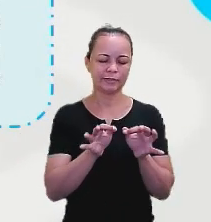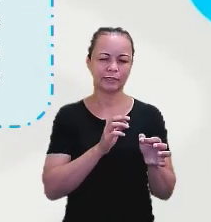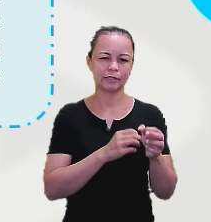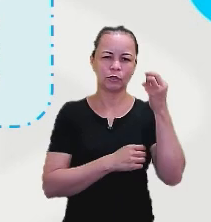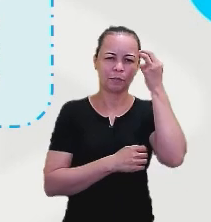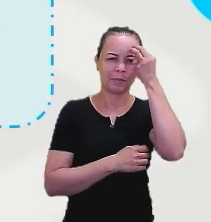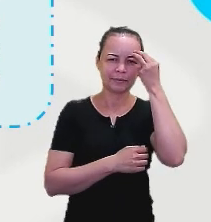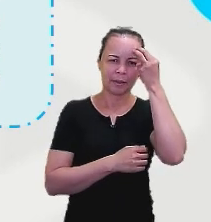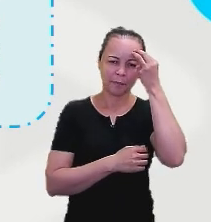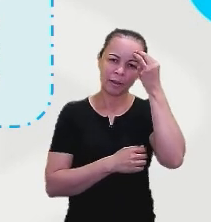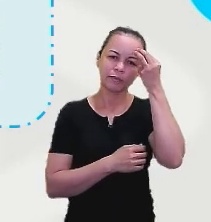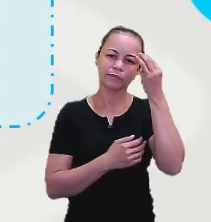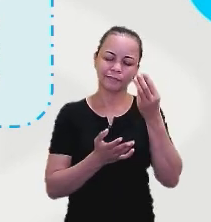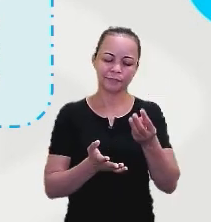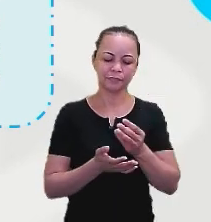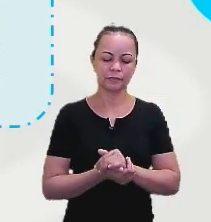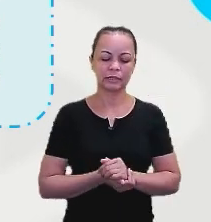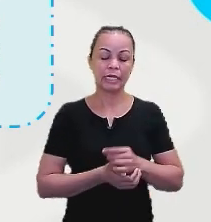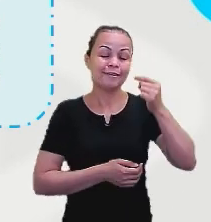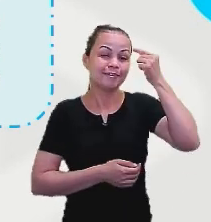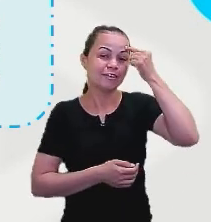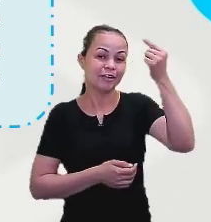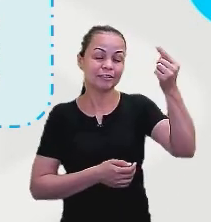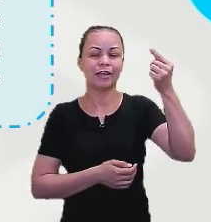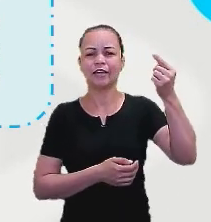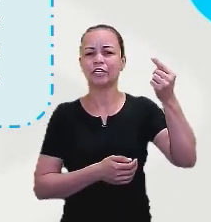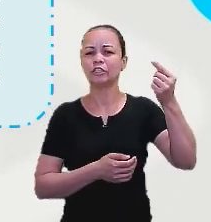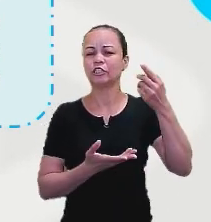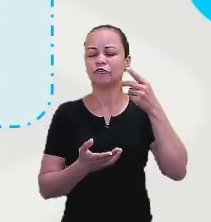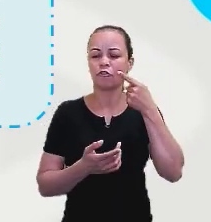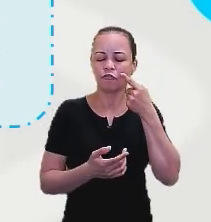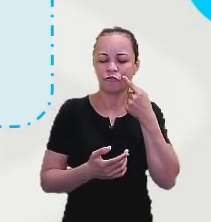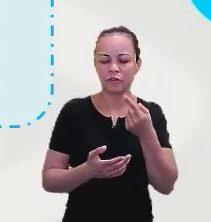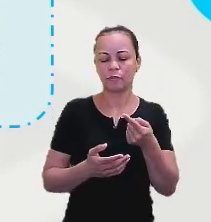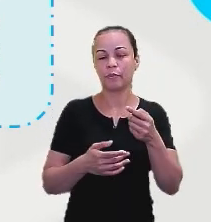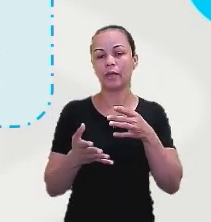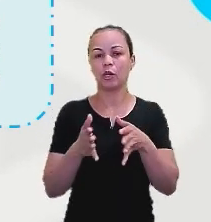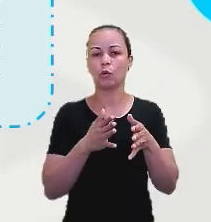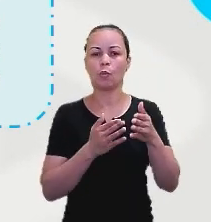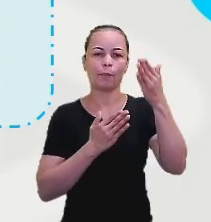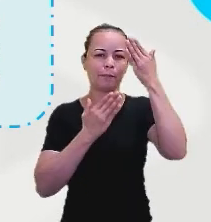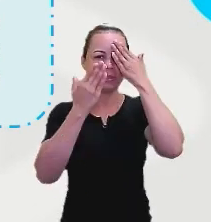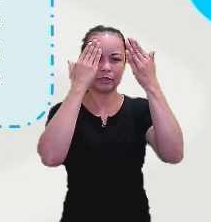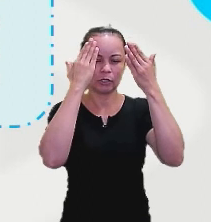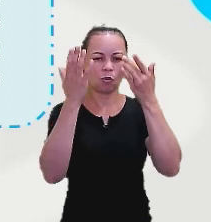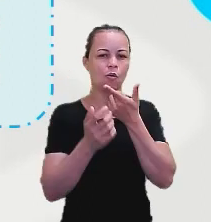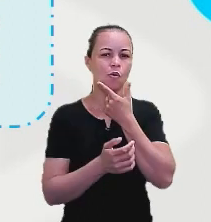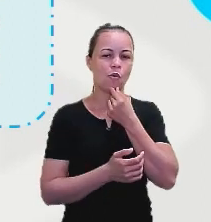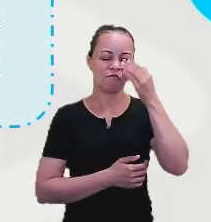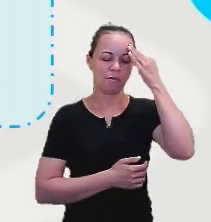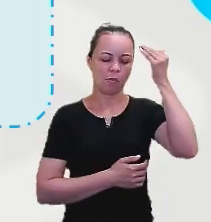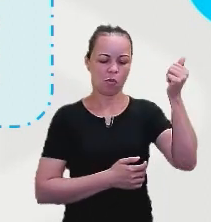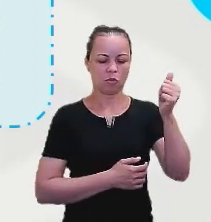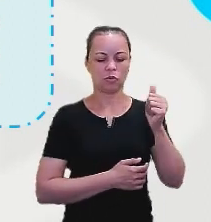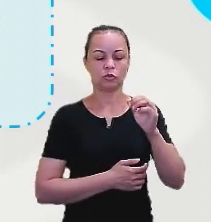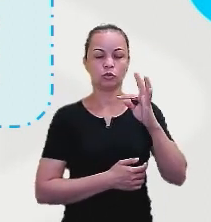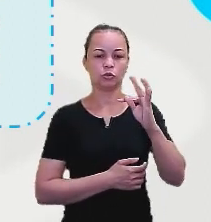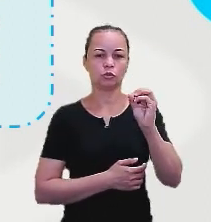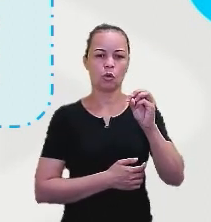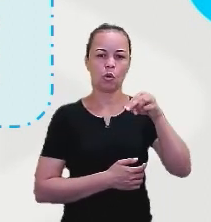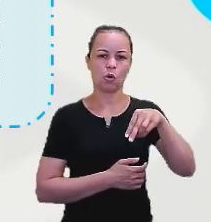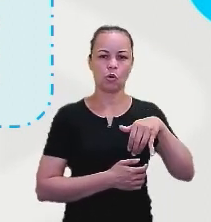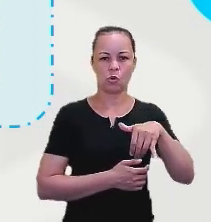pensamentos lógicos e ideias que foi difundida pelo psicólogo inglês Tony Buzan. O modelo